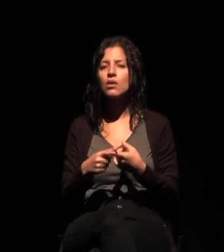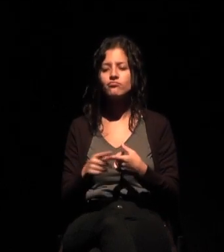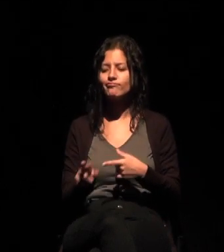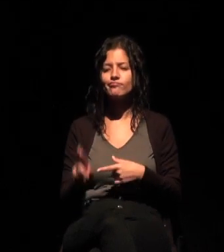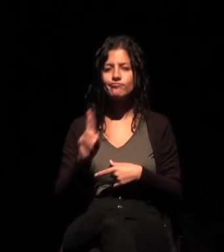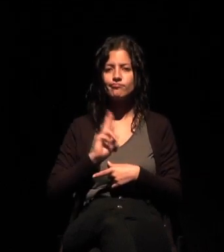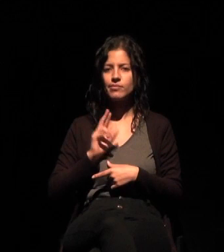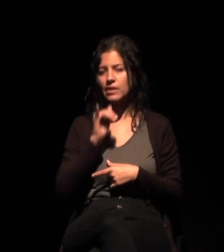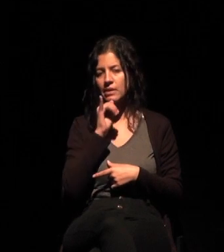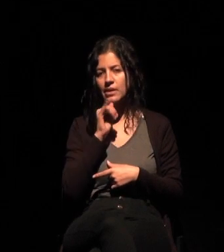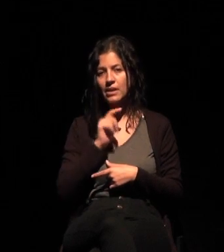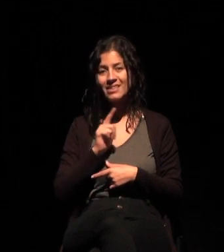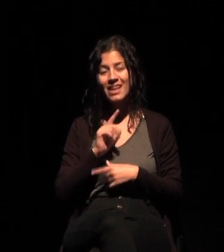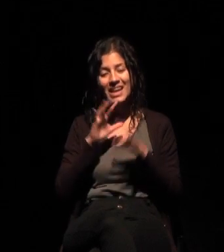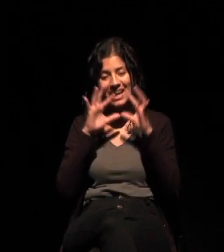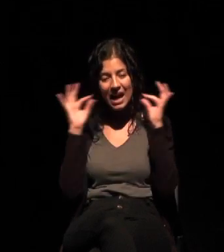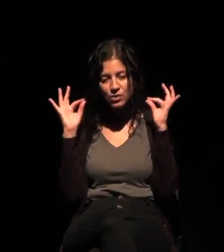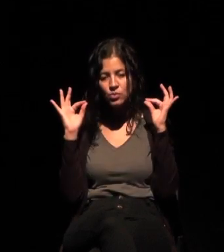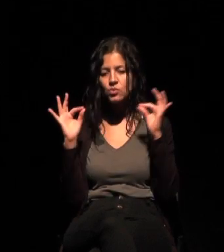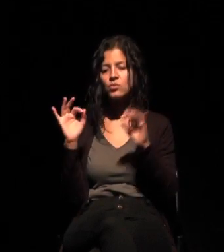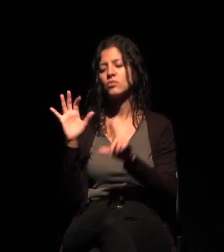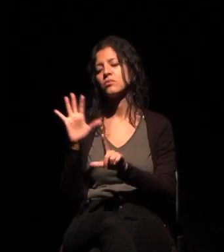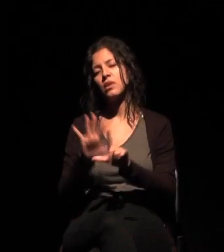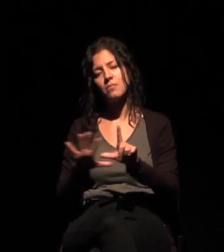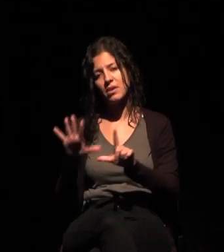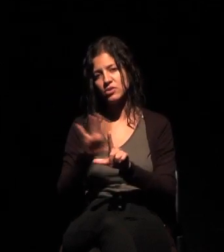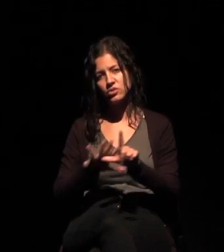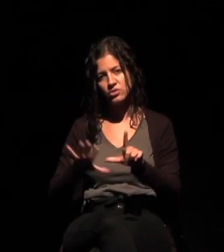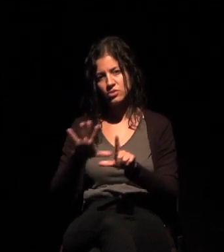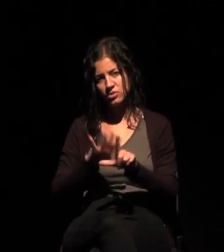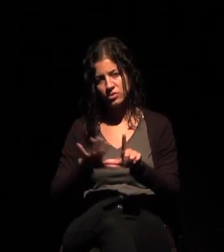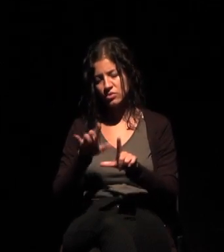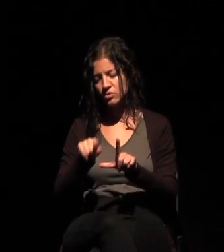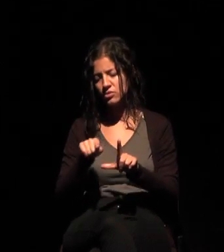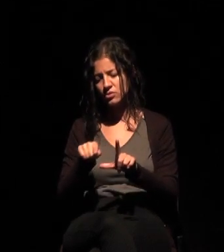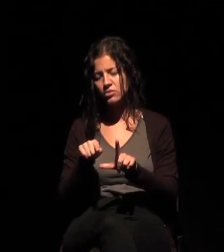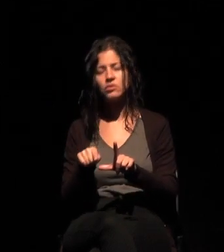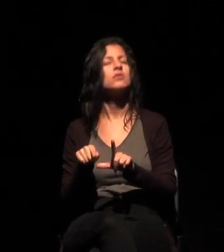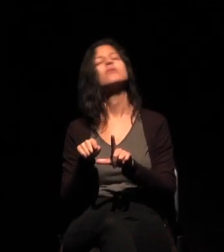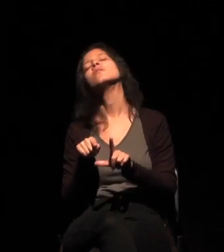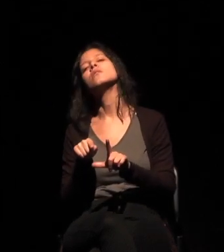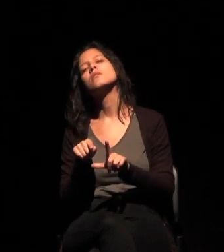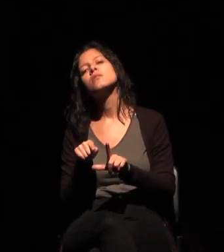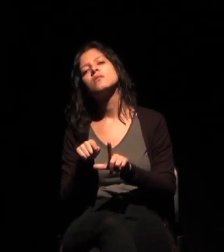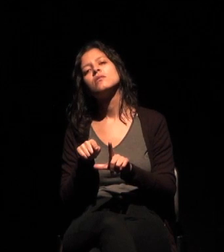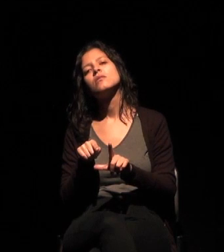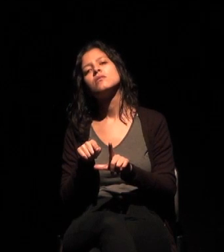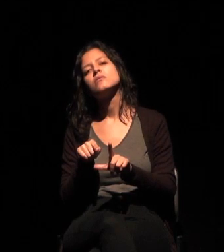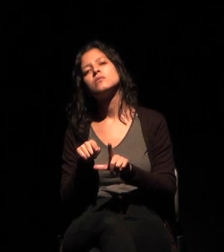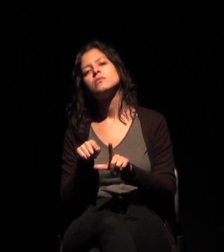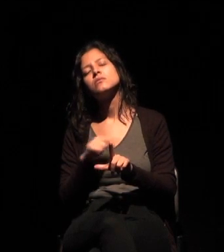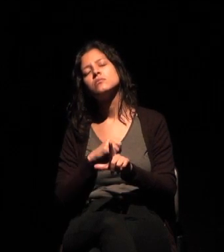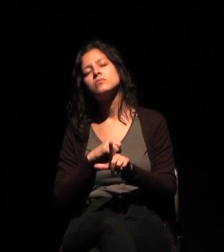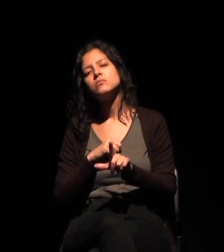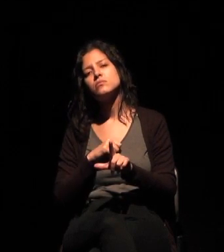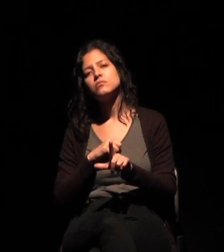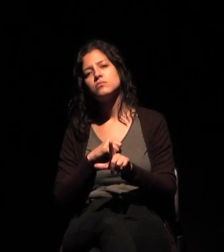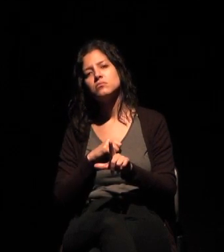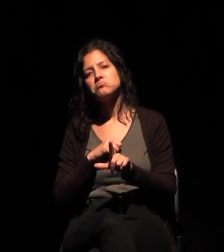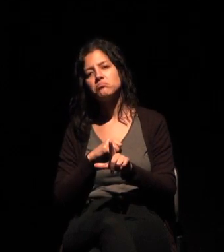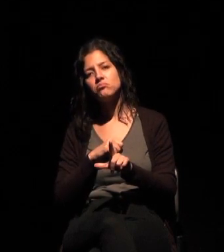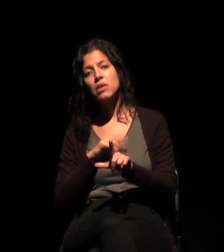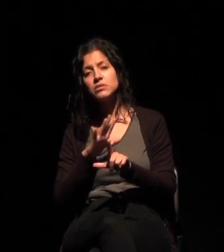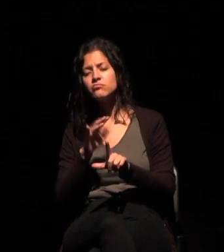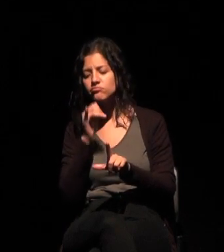tem um gato na imagem mas você não sabe por que então a gente tá é tentando é o entender como é que a gente